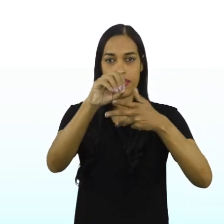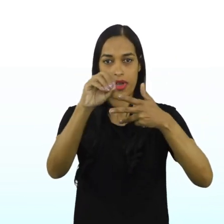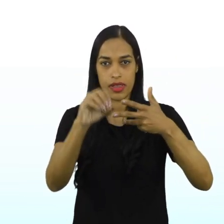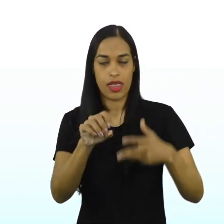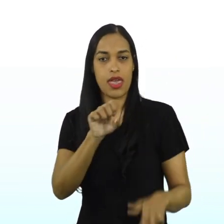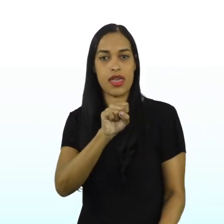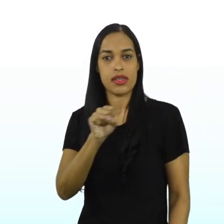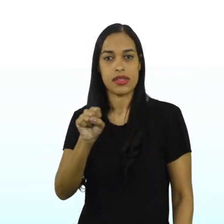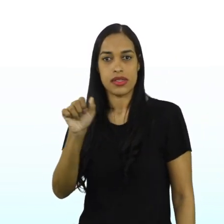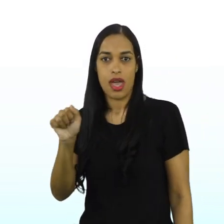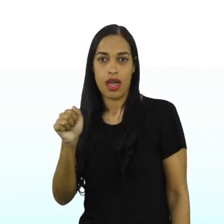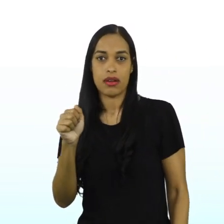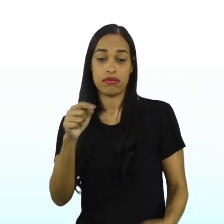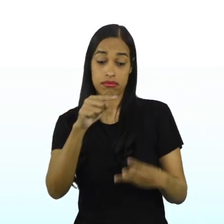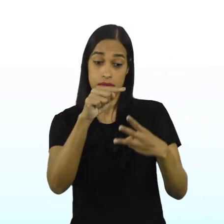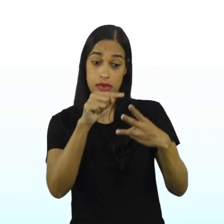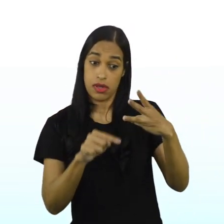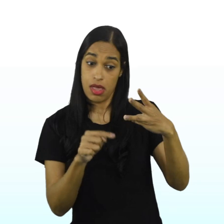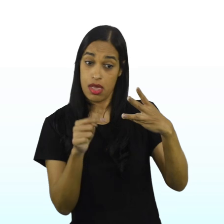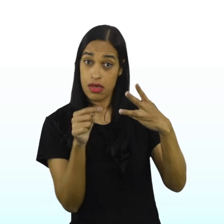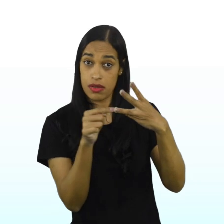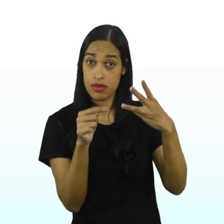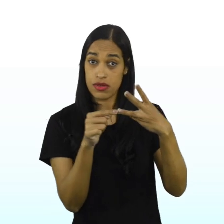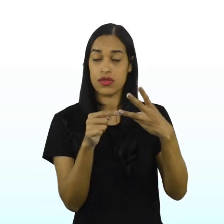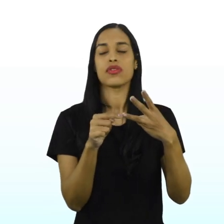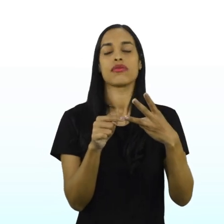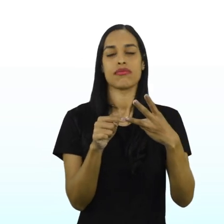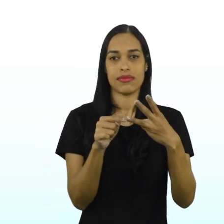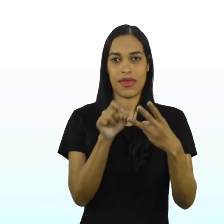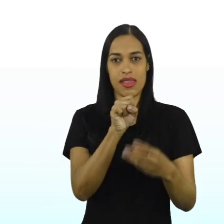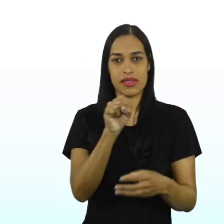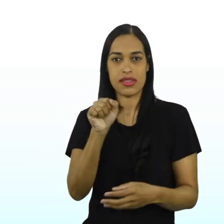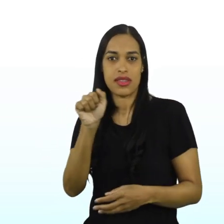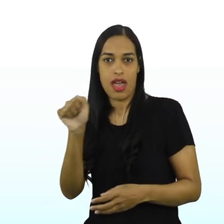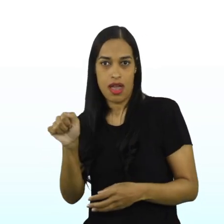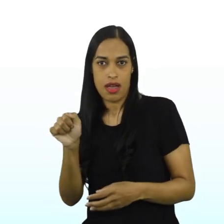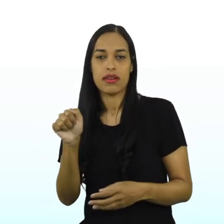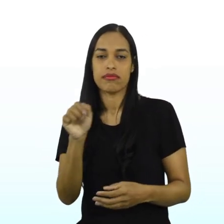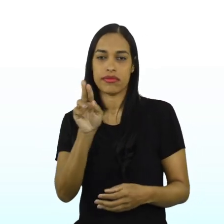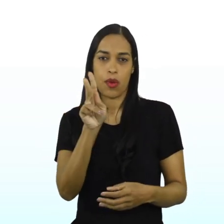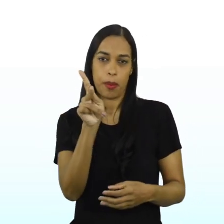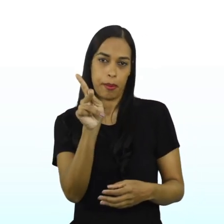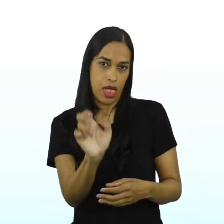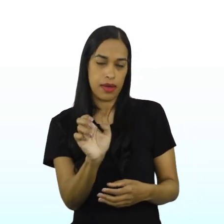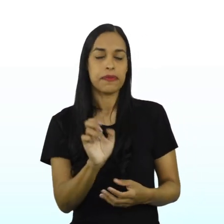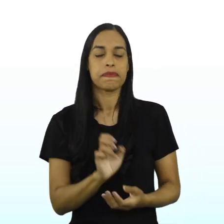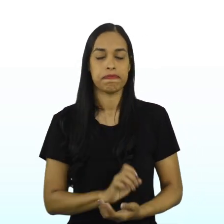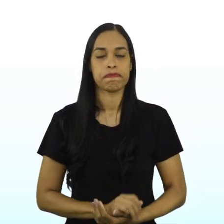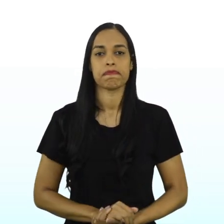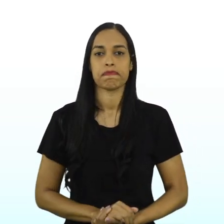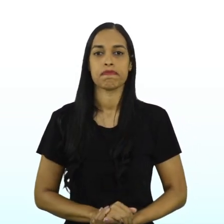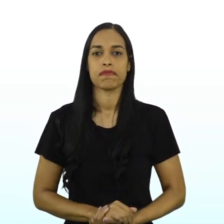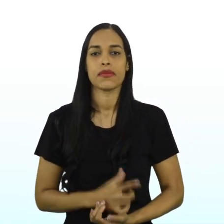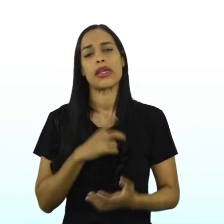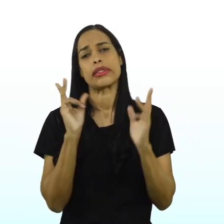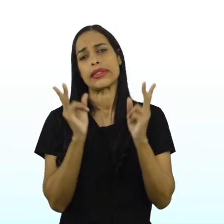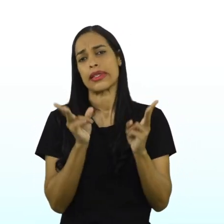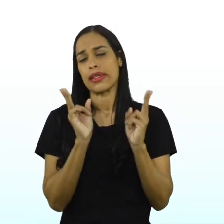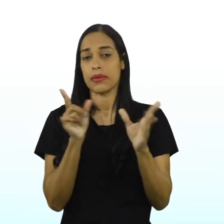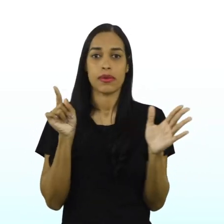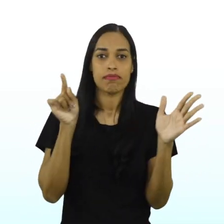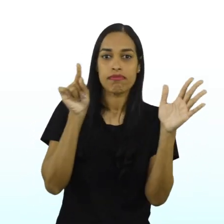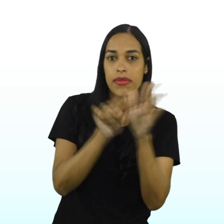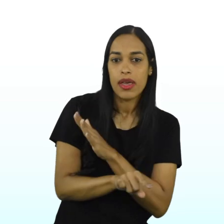no SSA 3, no Sistema Seriado de Avaliação da UPE, que ele joga uma questão assim,